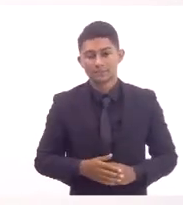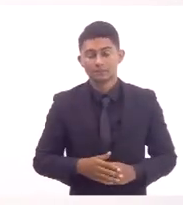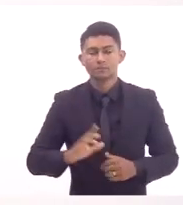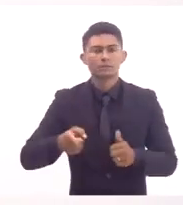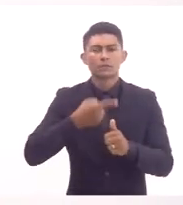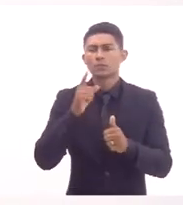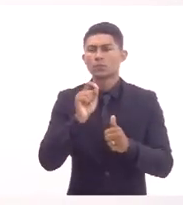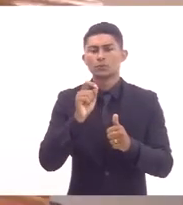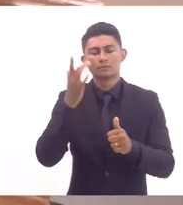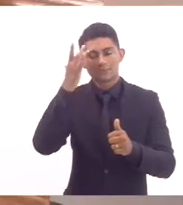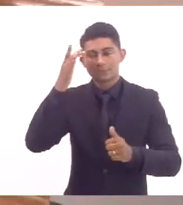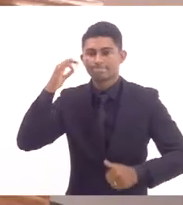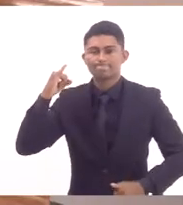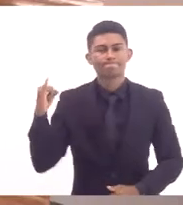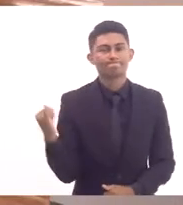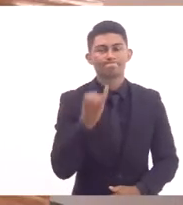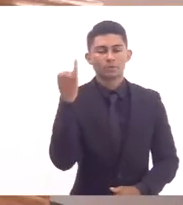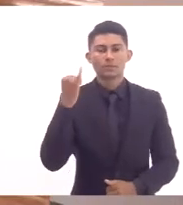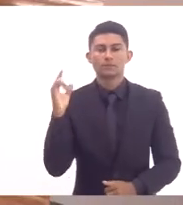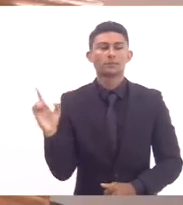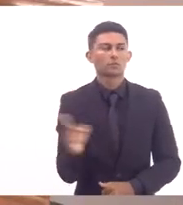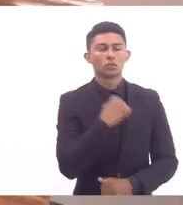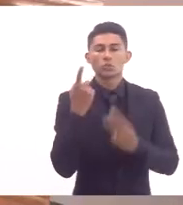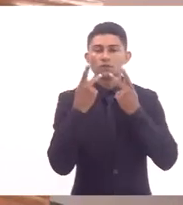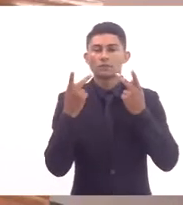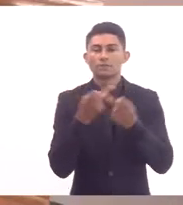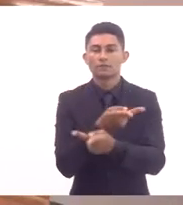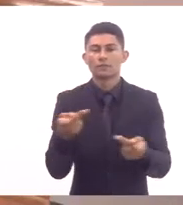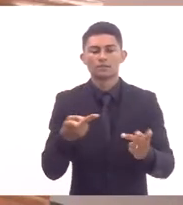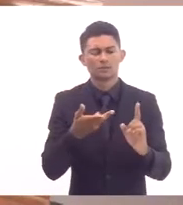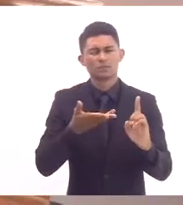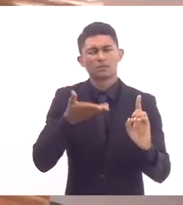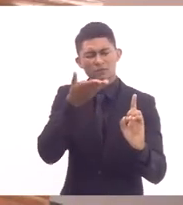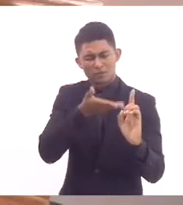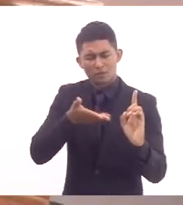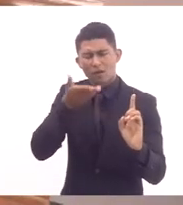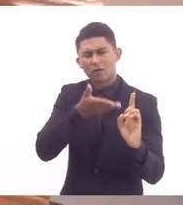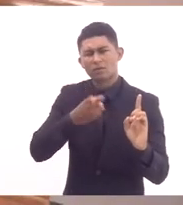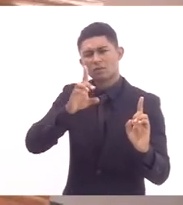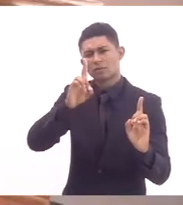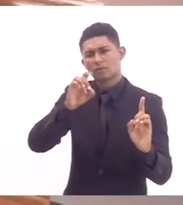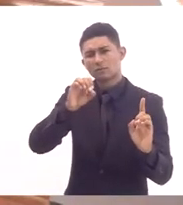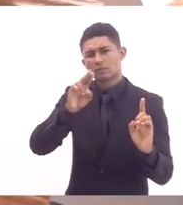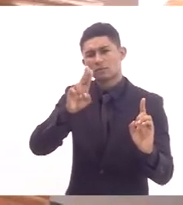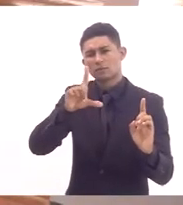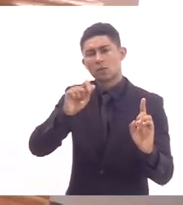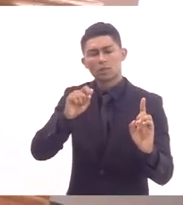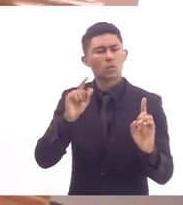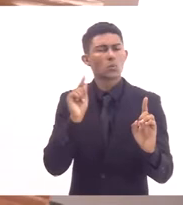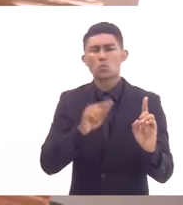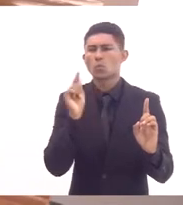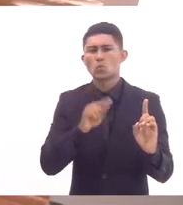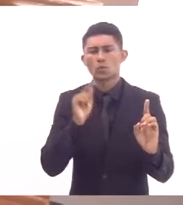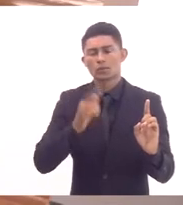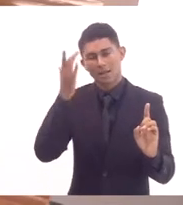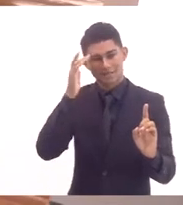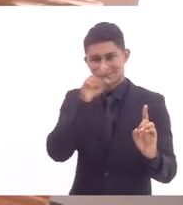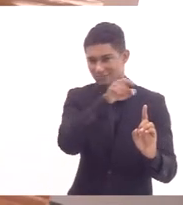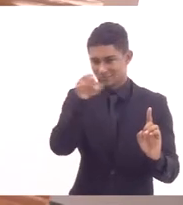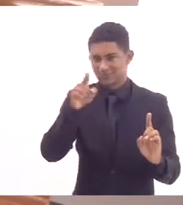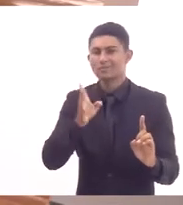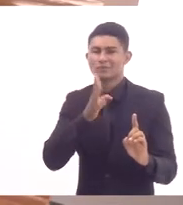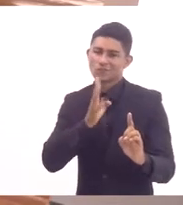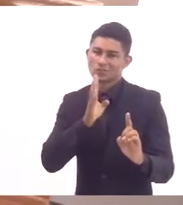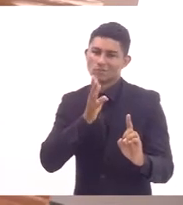acho importante a gente dizer o que que é a doula né porque acredito que vocês que estão aqui envolvidas no debate já tem algum conhecimento